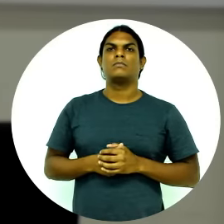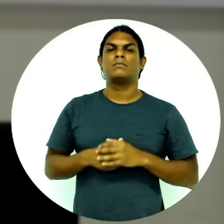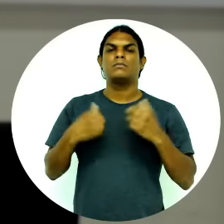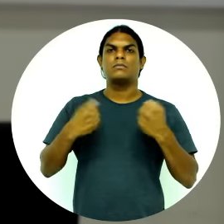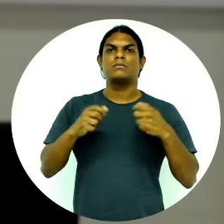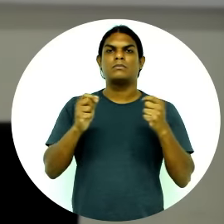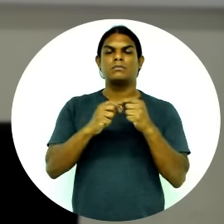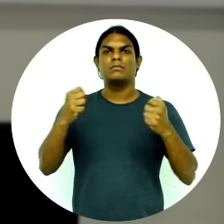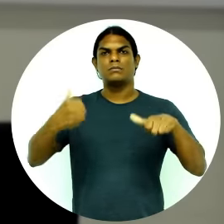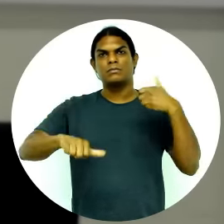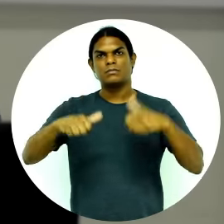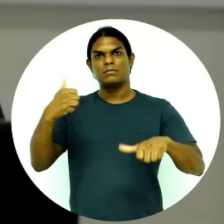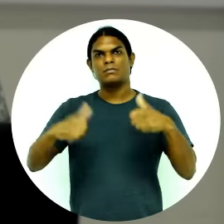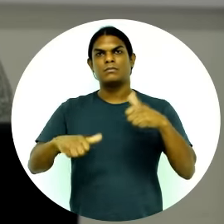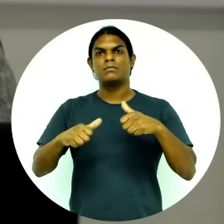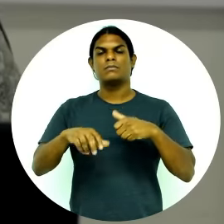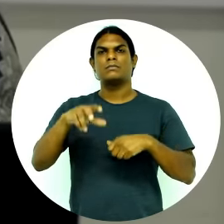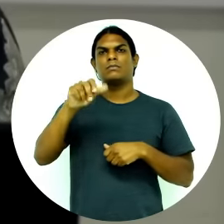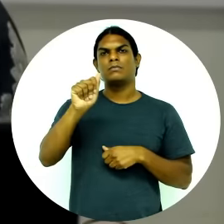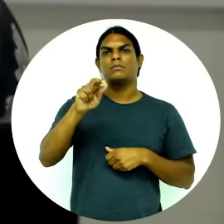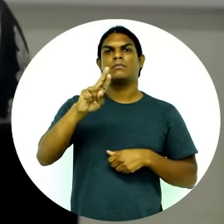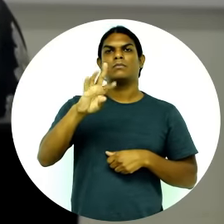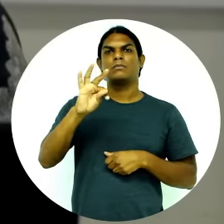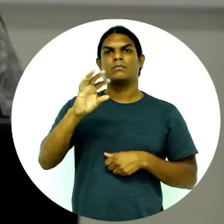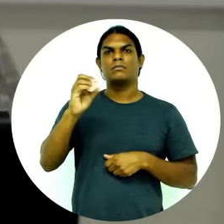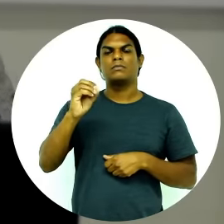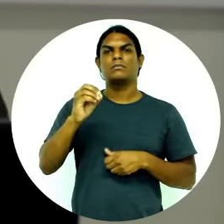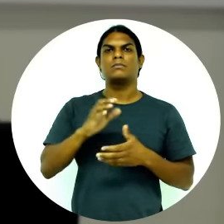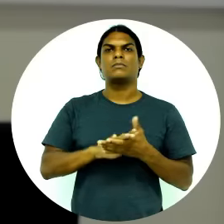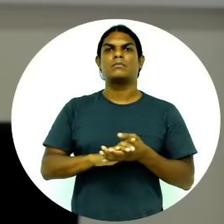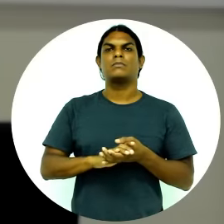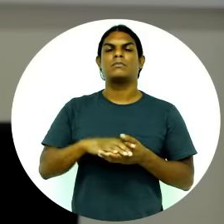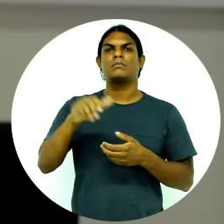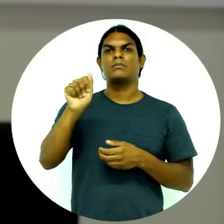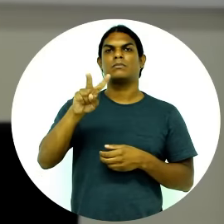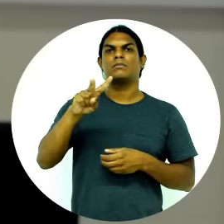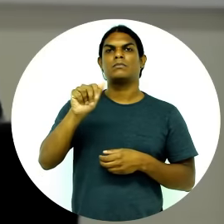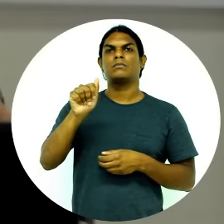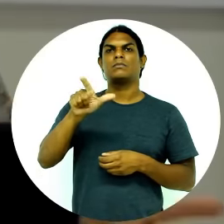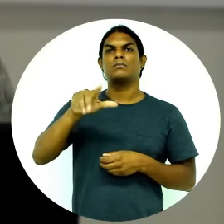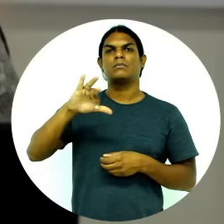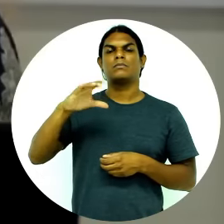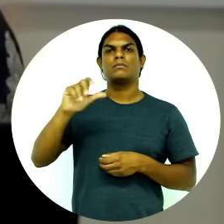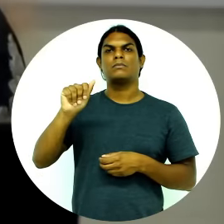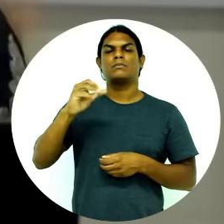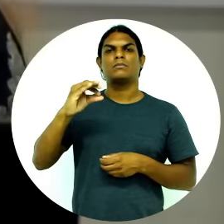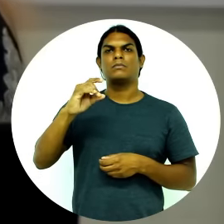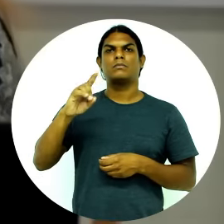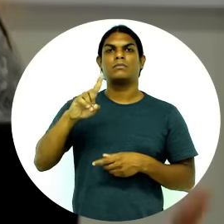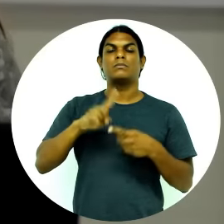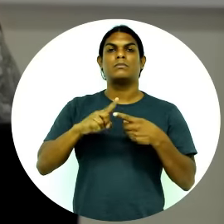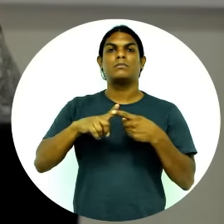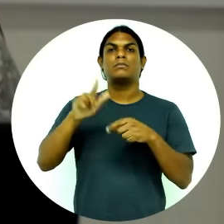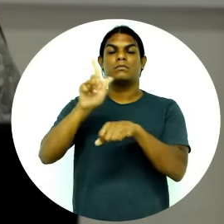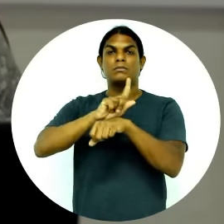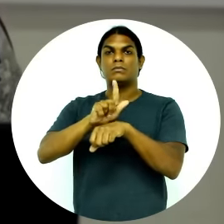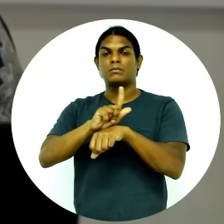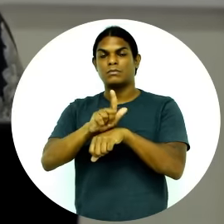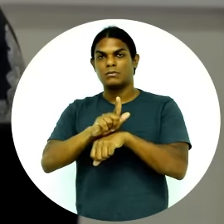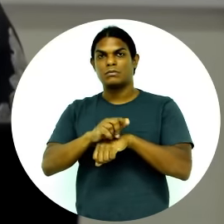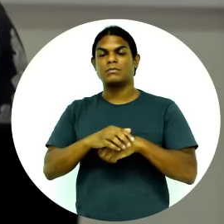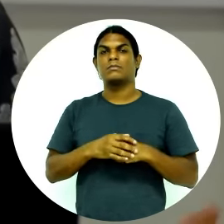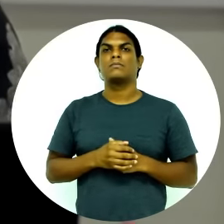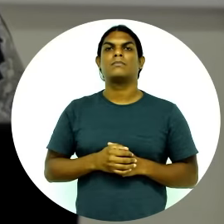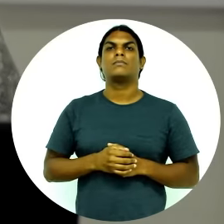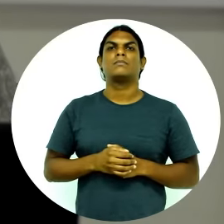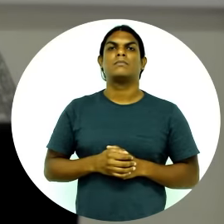minha equipe se eu não consigo identificar na minha equipe os pontos positivos e os pontos positivos no